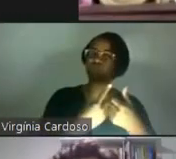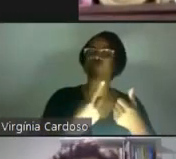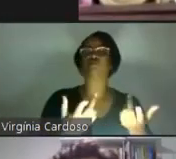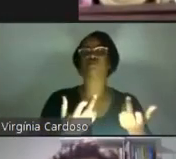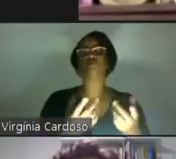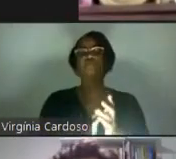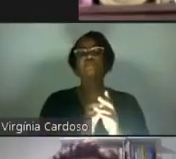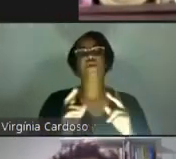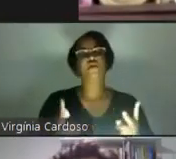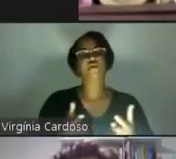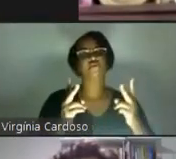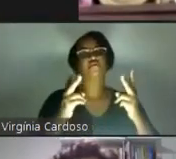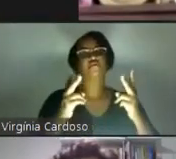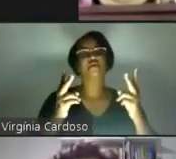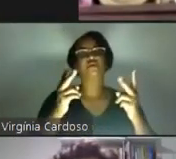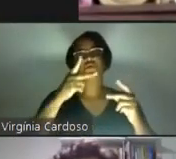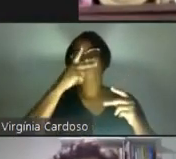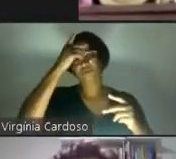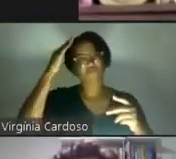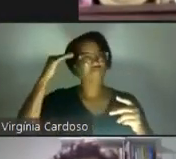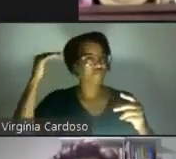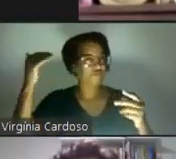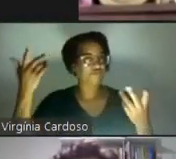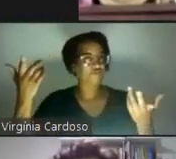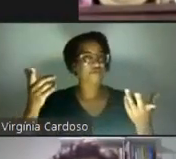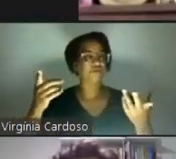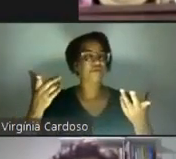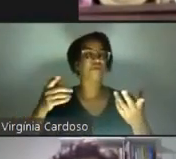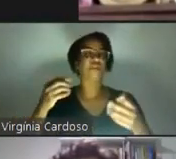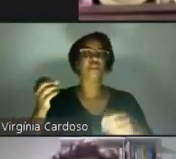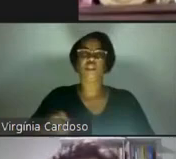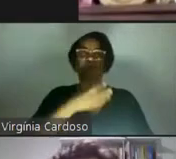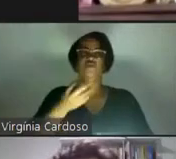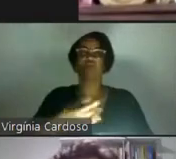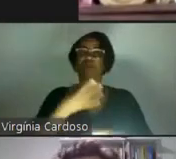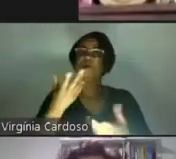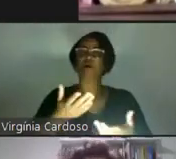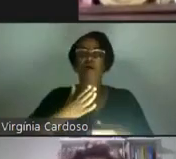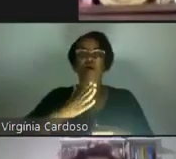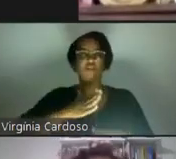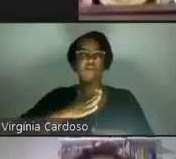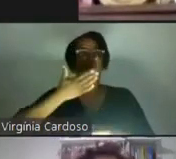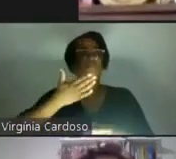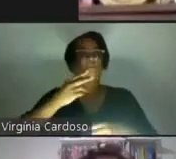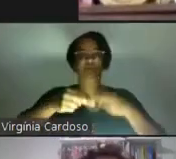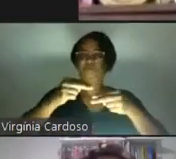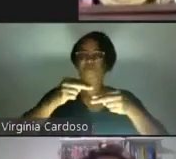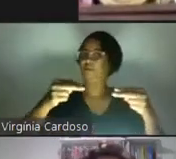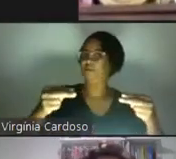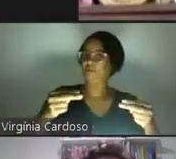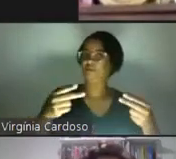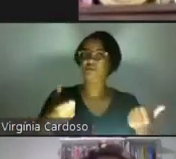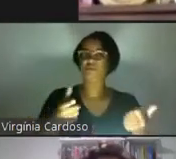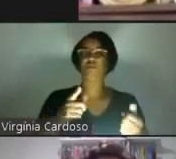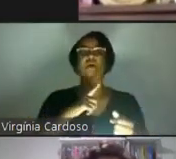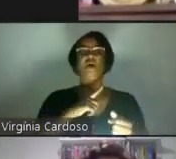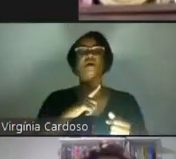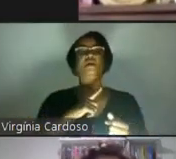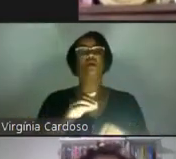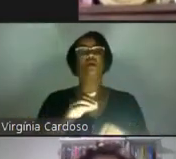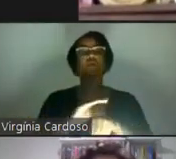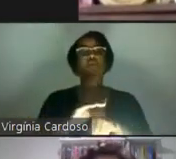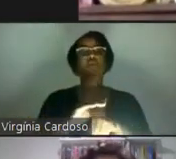e trazendo novidades, surpresas, brindes, enfim. Eu tenho um curso aí, se quiser, eu posso dar,